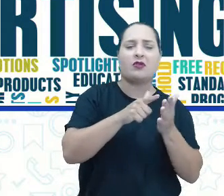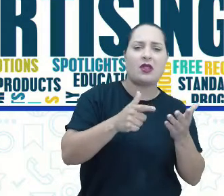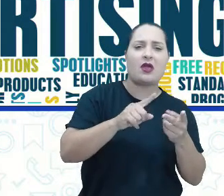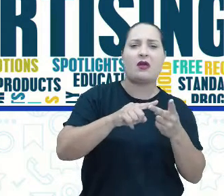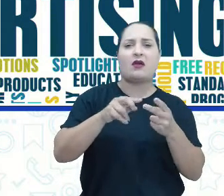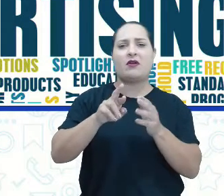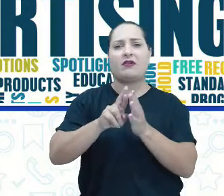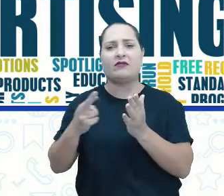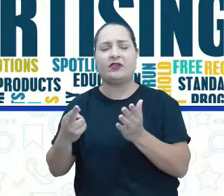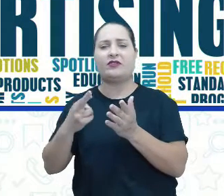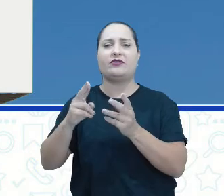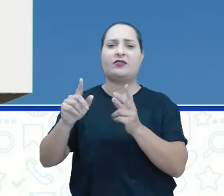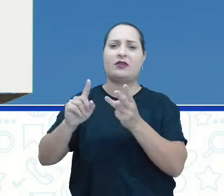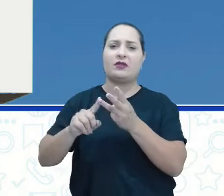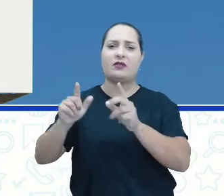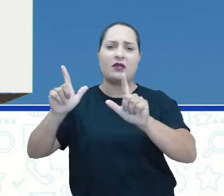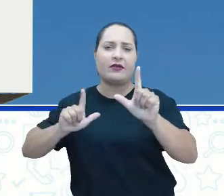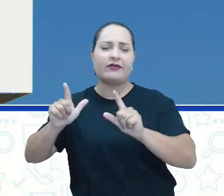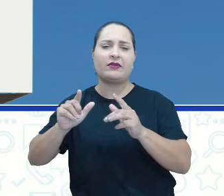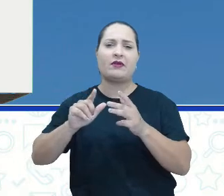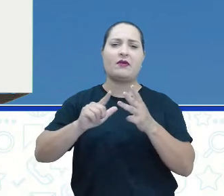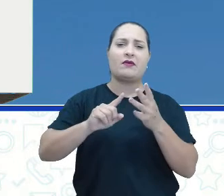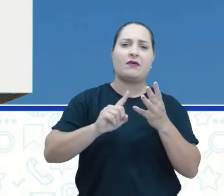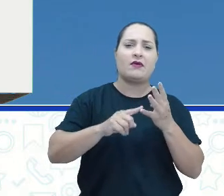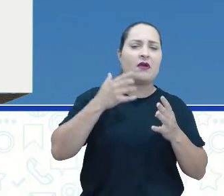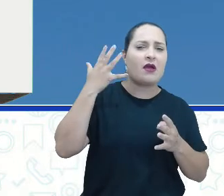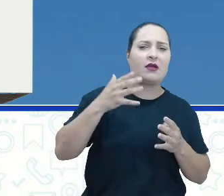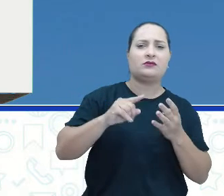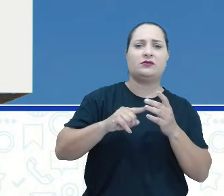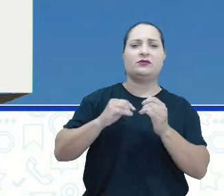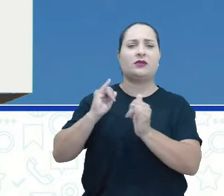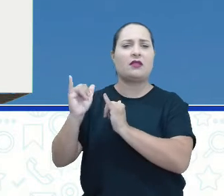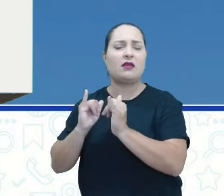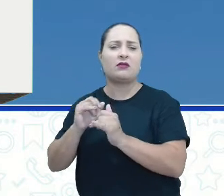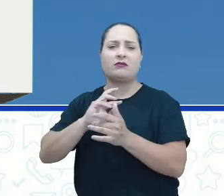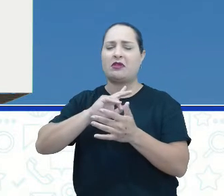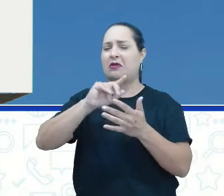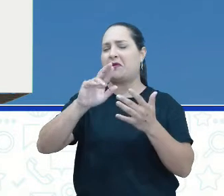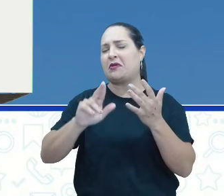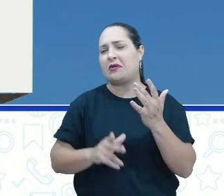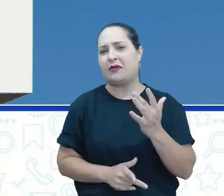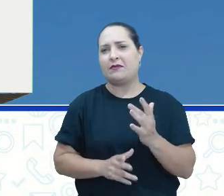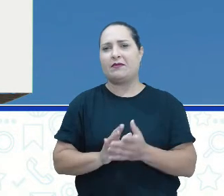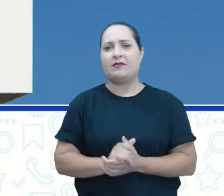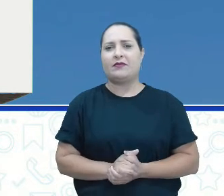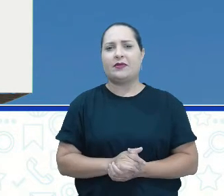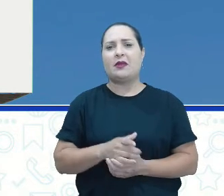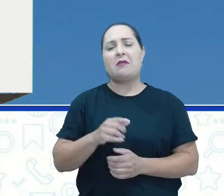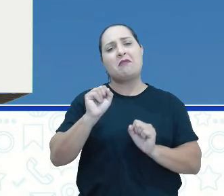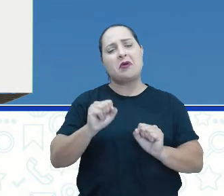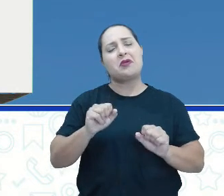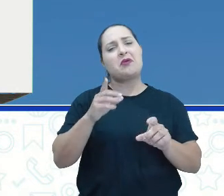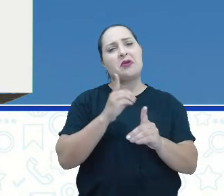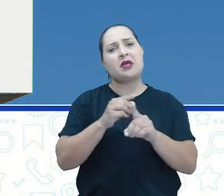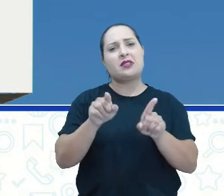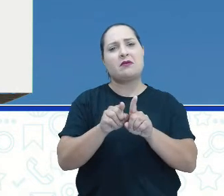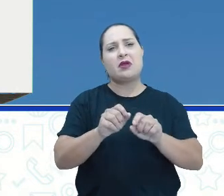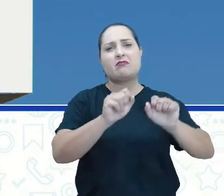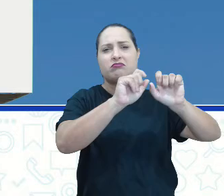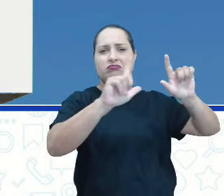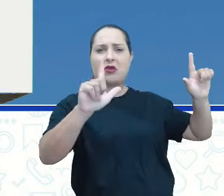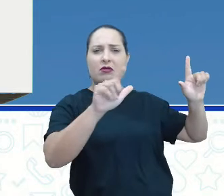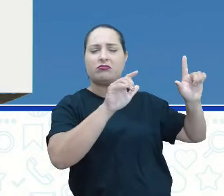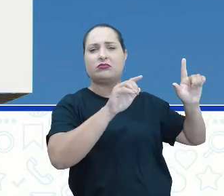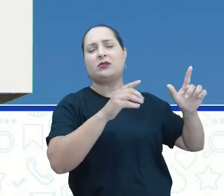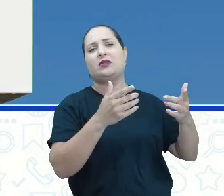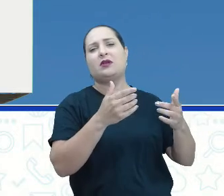revistas, televisão, rádio e internet. Podemos encontrá-los também em outdoors, panfletos, faixas